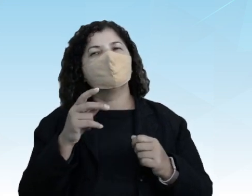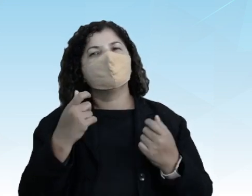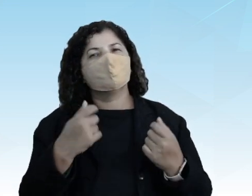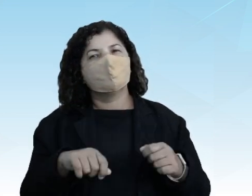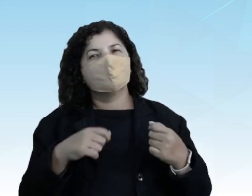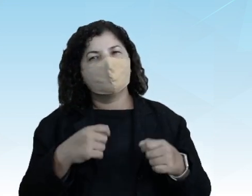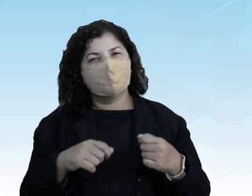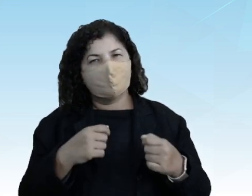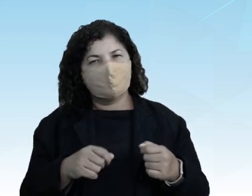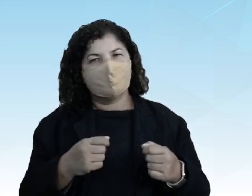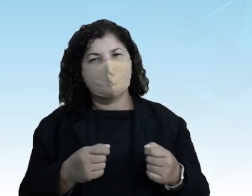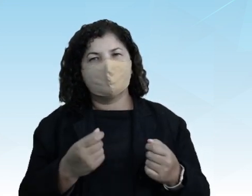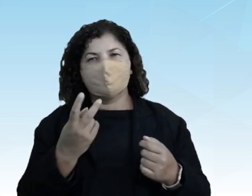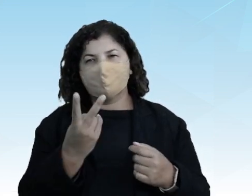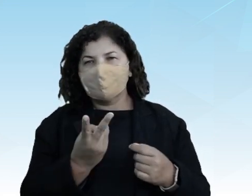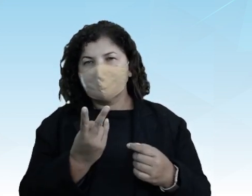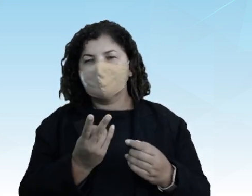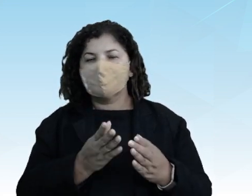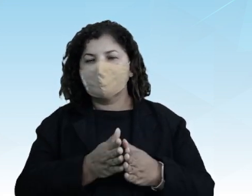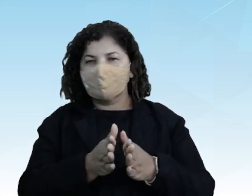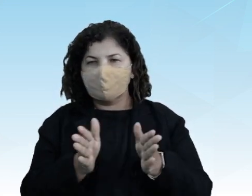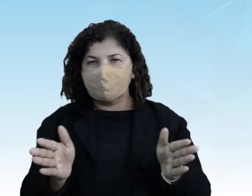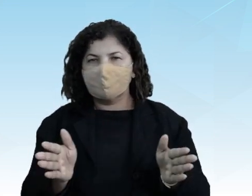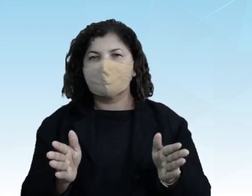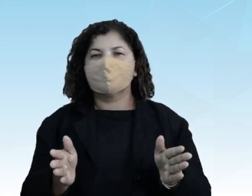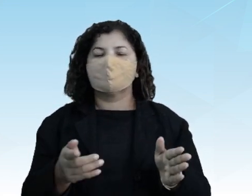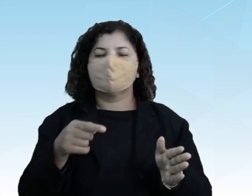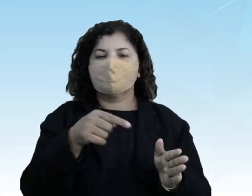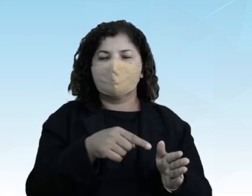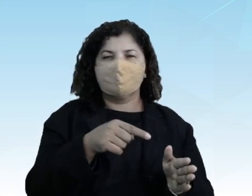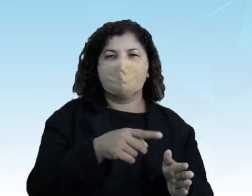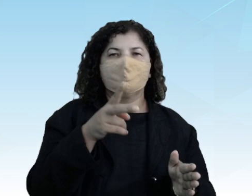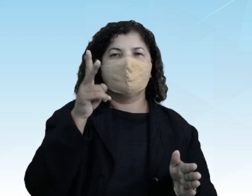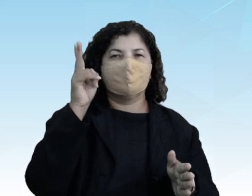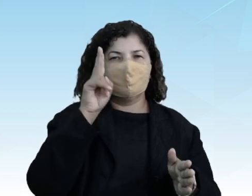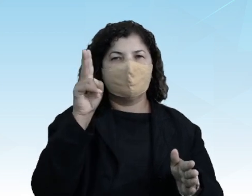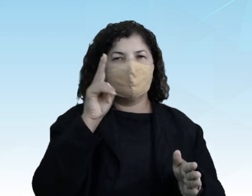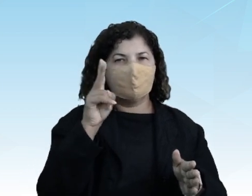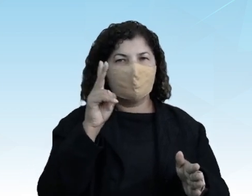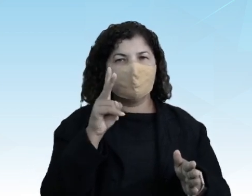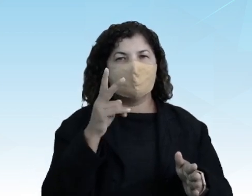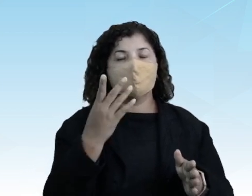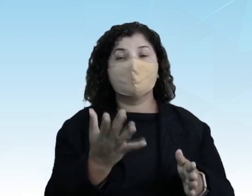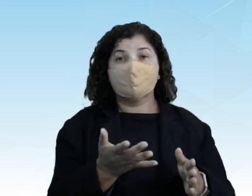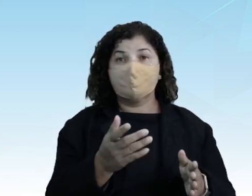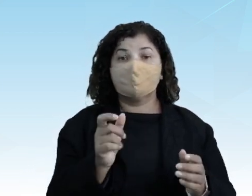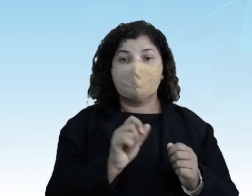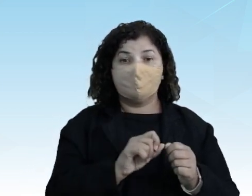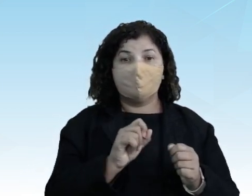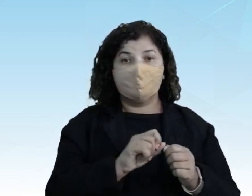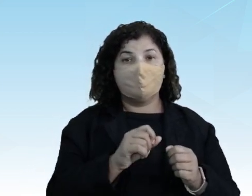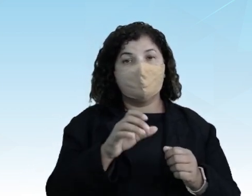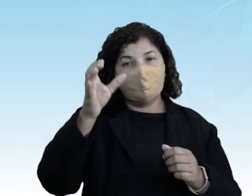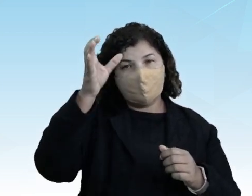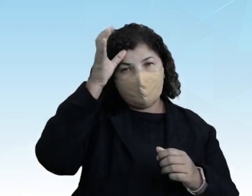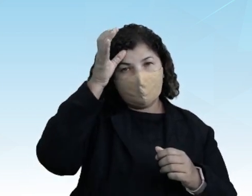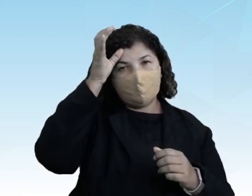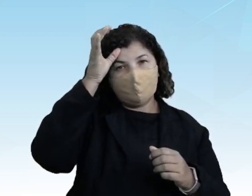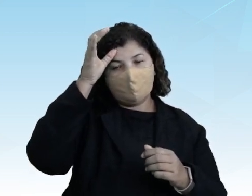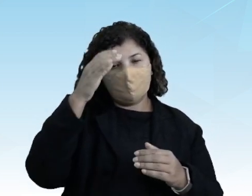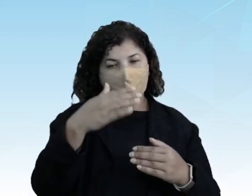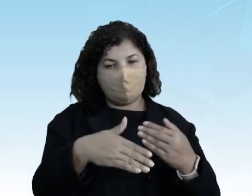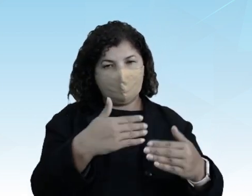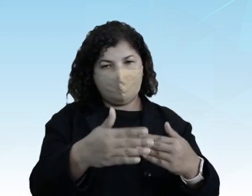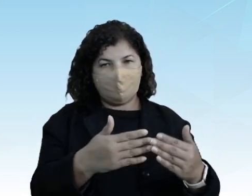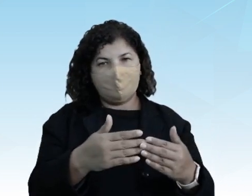em duas dimensões, né? A história como produção do conhecimento e como ação